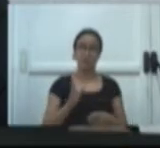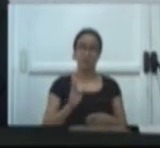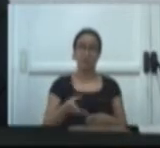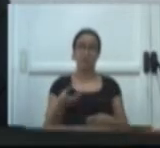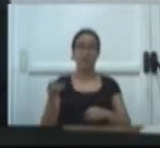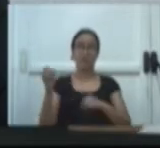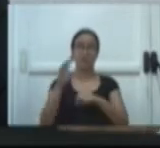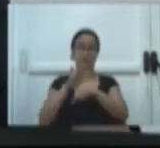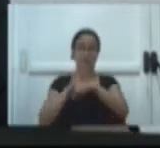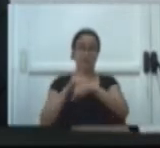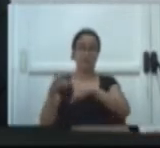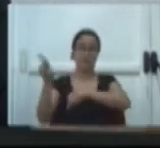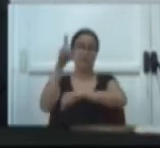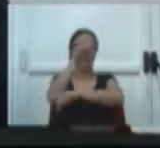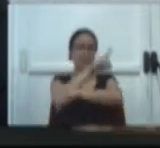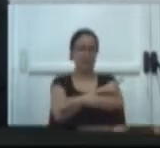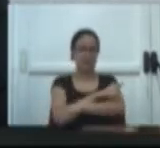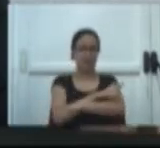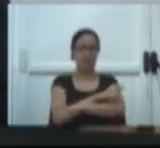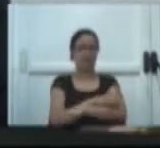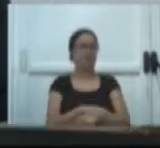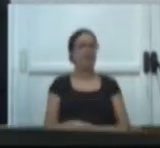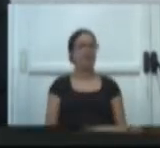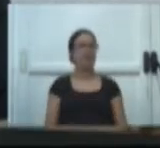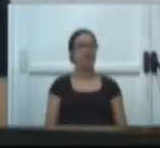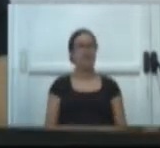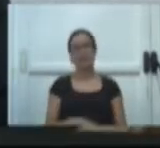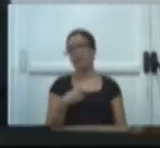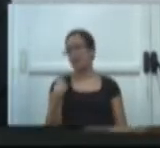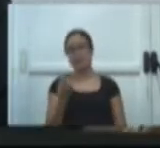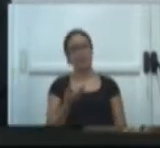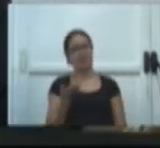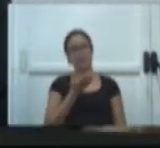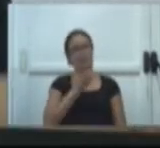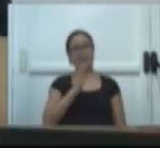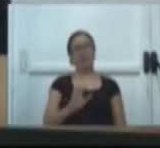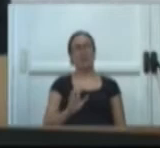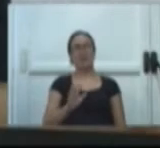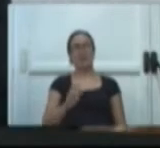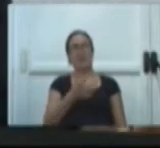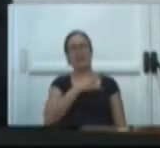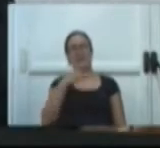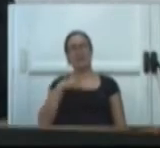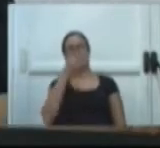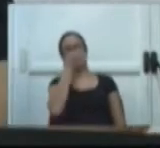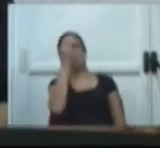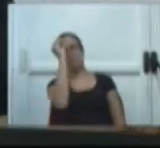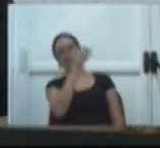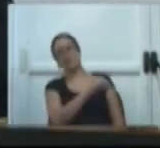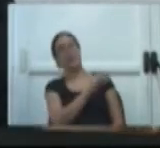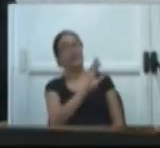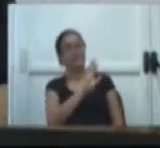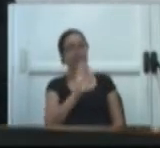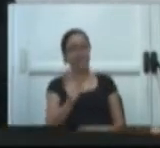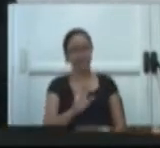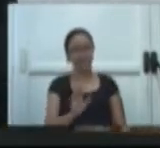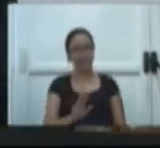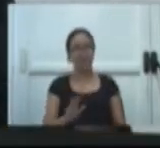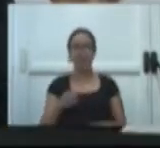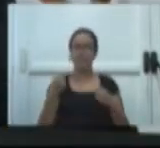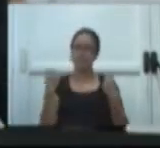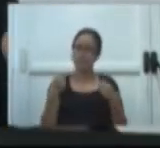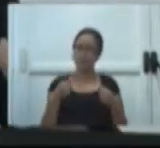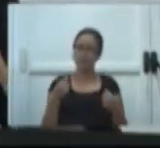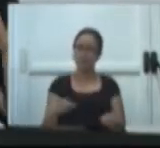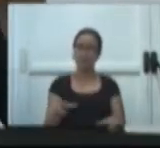gente não quer fechar a saúde, a gente sabe o quanto Limeira precisa, mas também é preciso